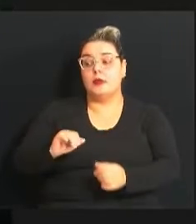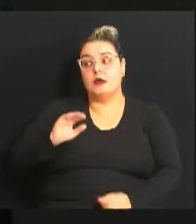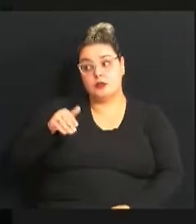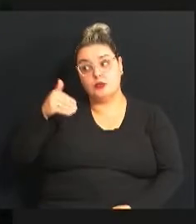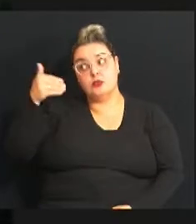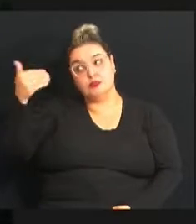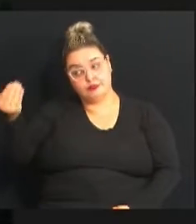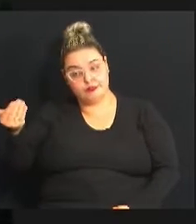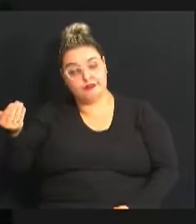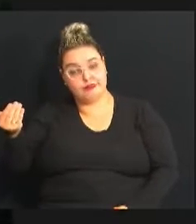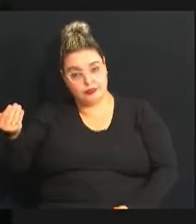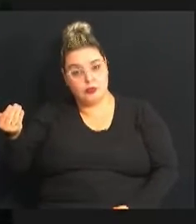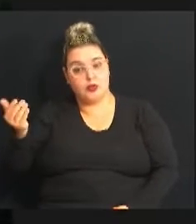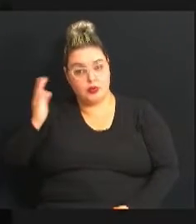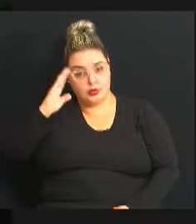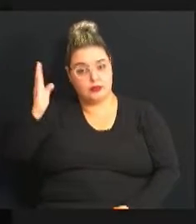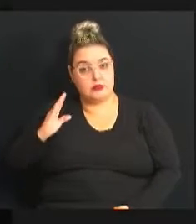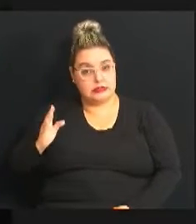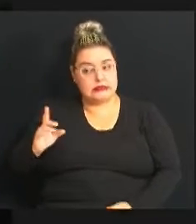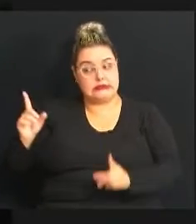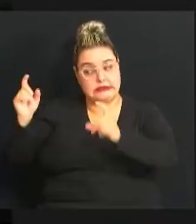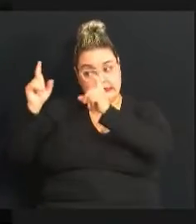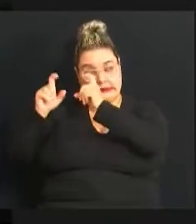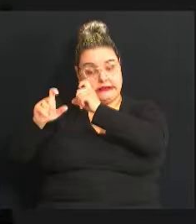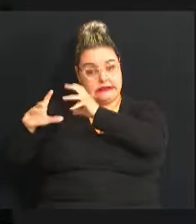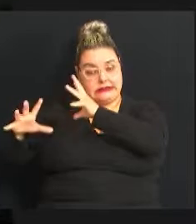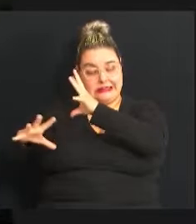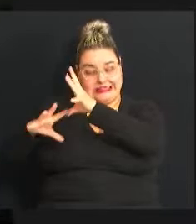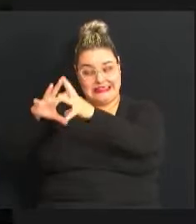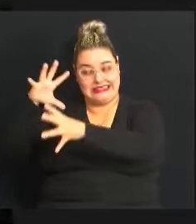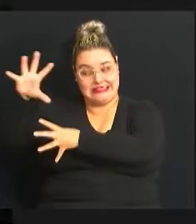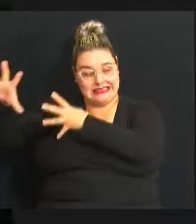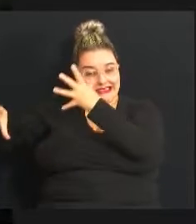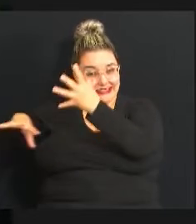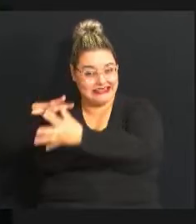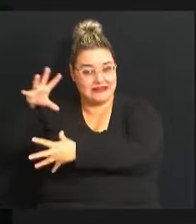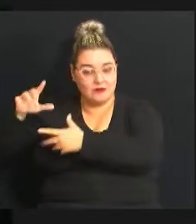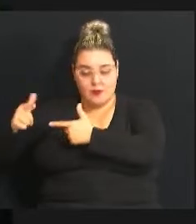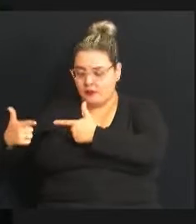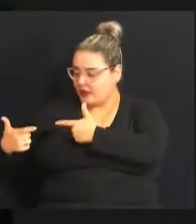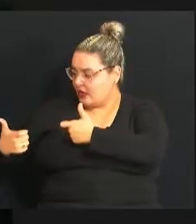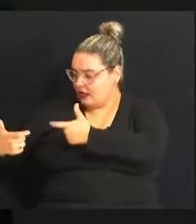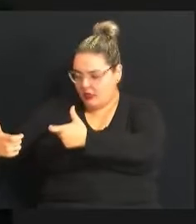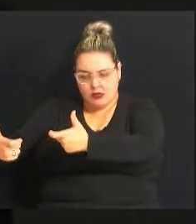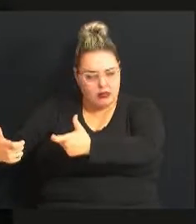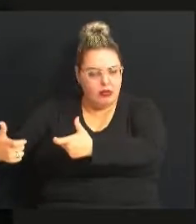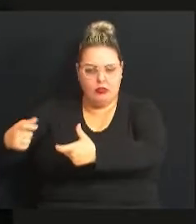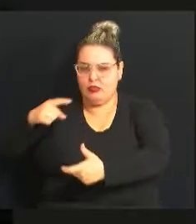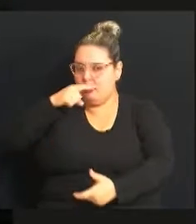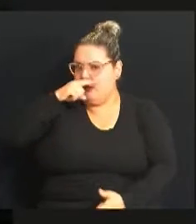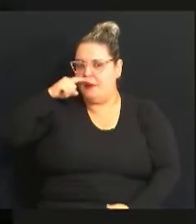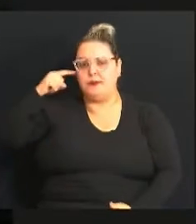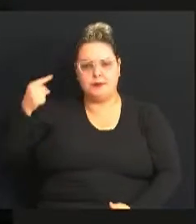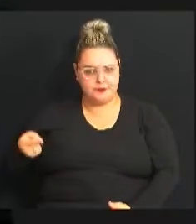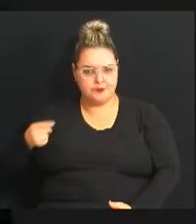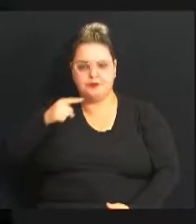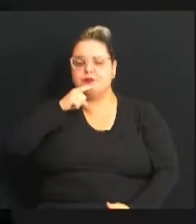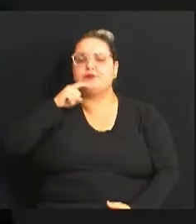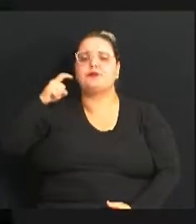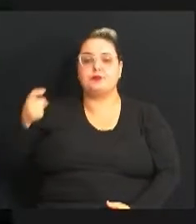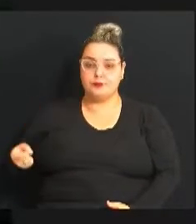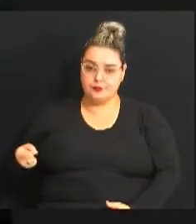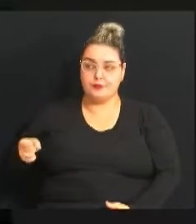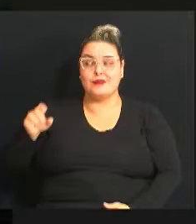turbulento, né? A crise, né, o conflito na Ucrânia está afetando a Europa, que deve reduzir bastante sua taxa de crescimento,